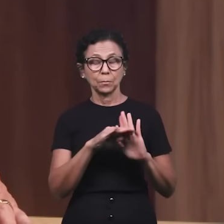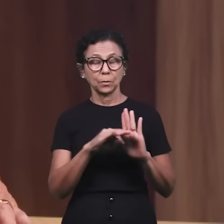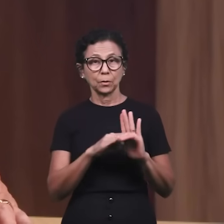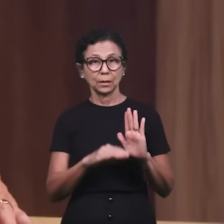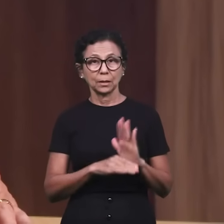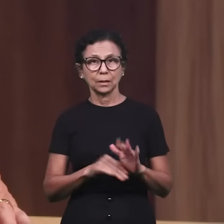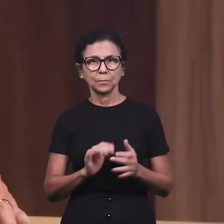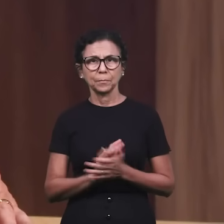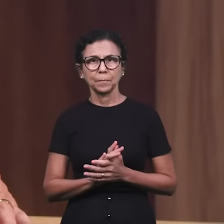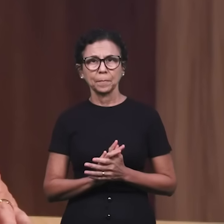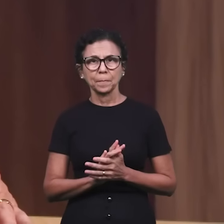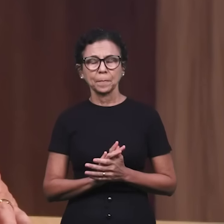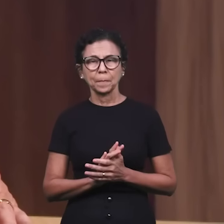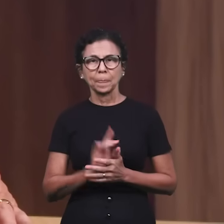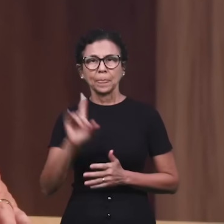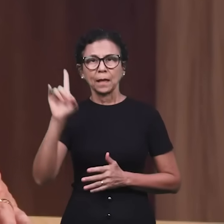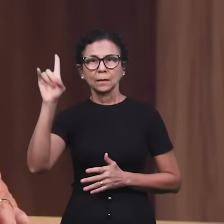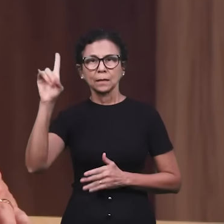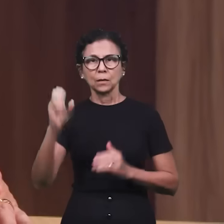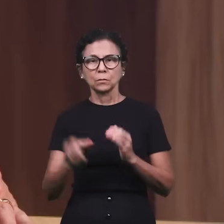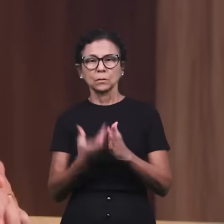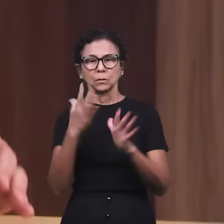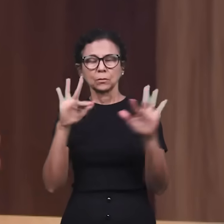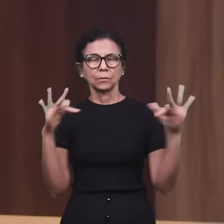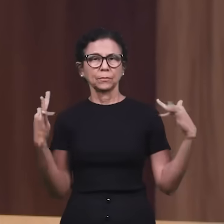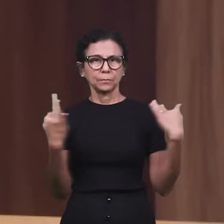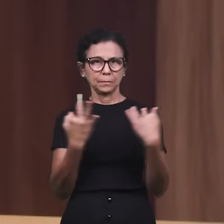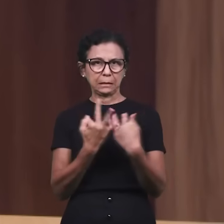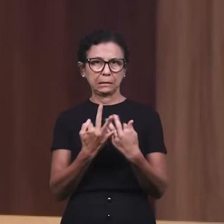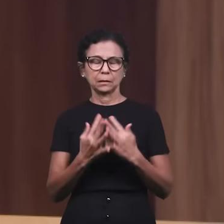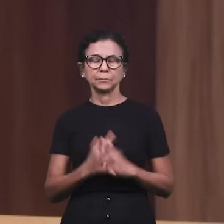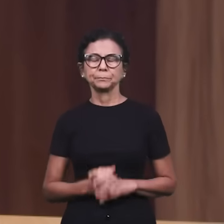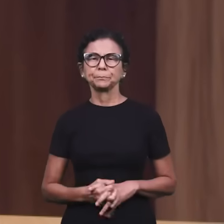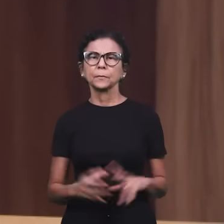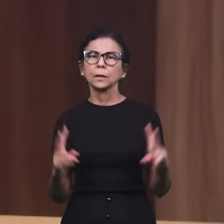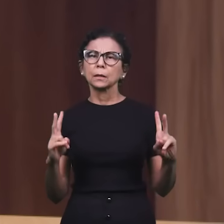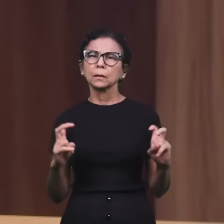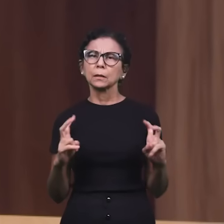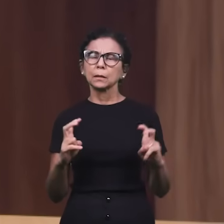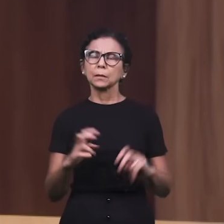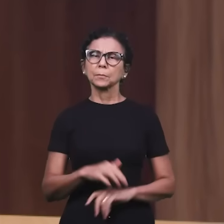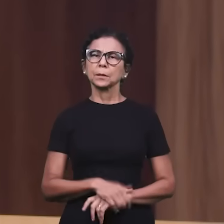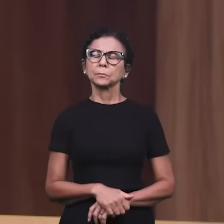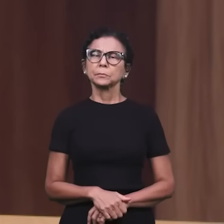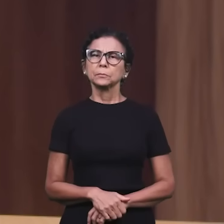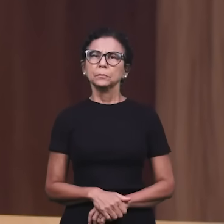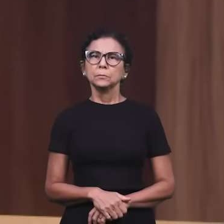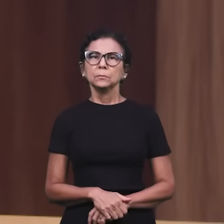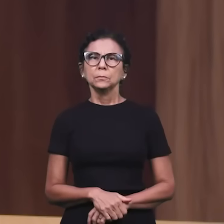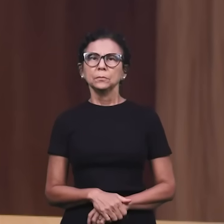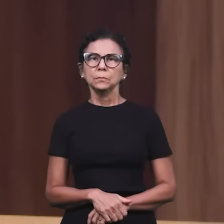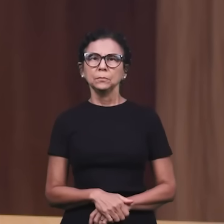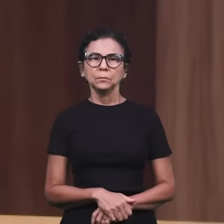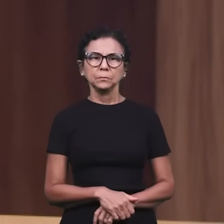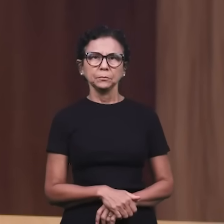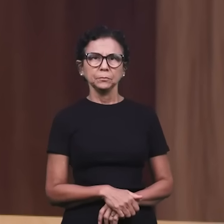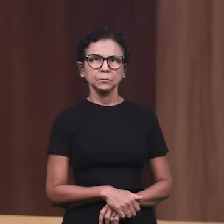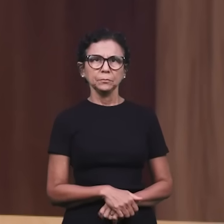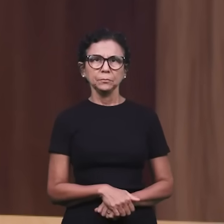programa Família, um Projeto de Deus. O nosso tema hoje será o homem